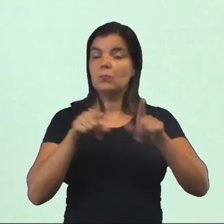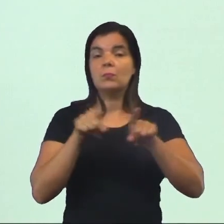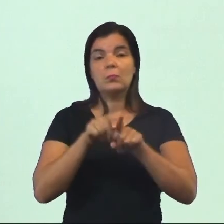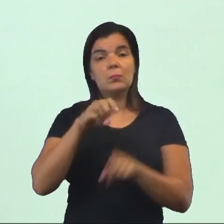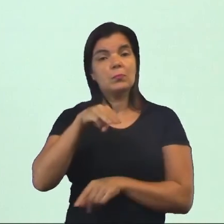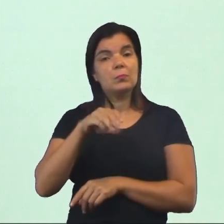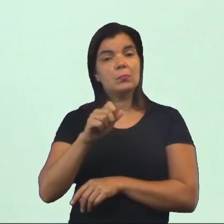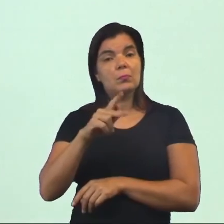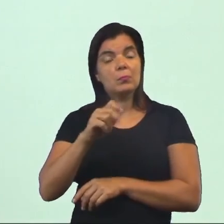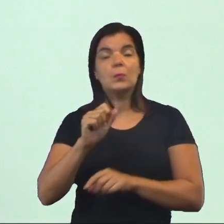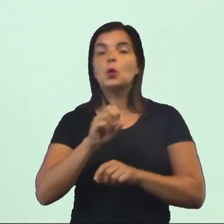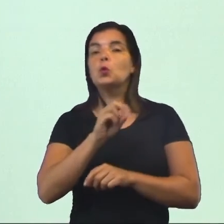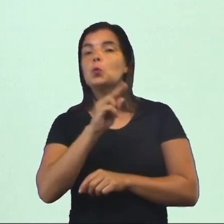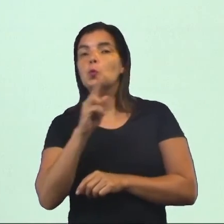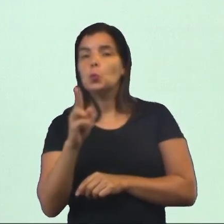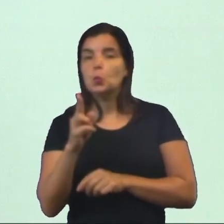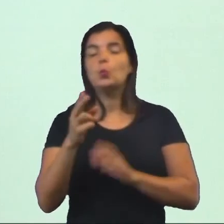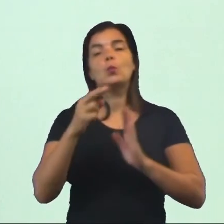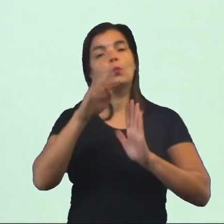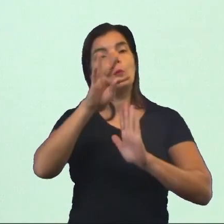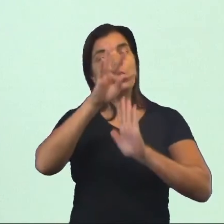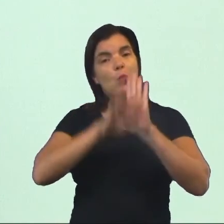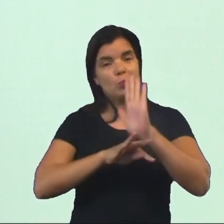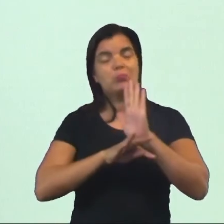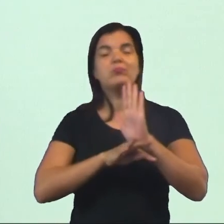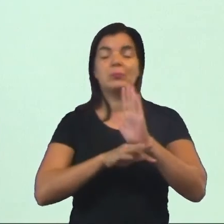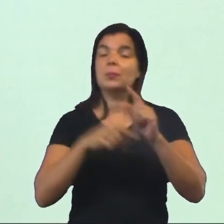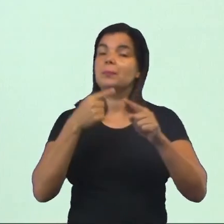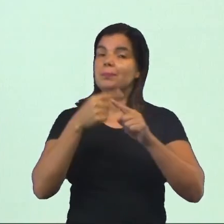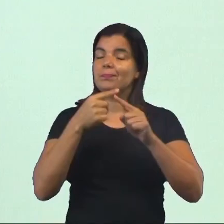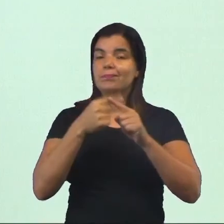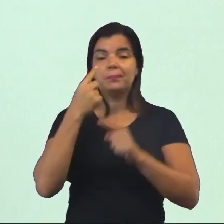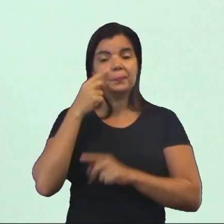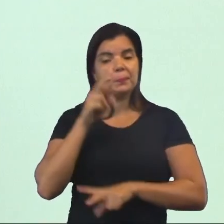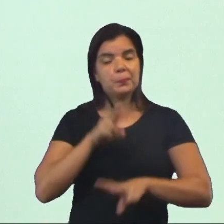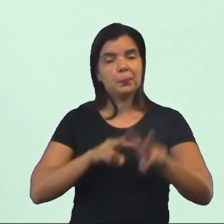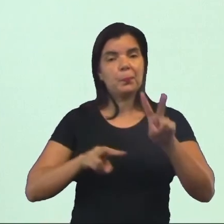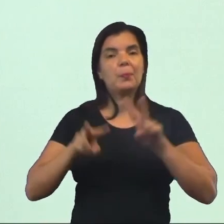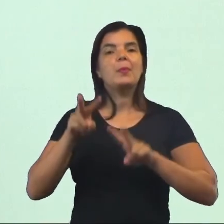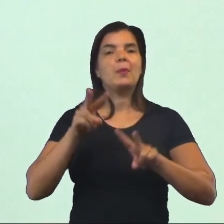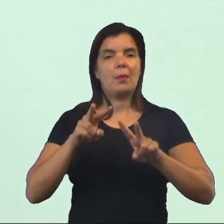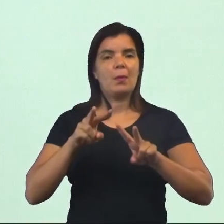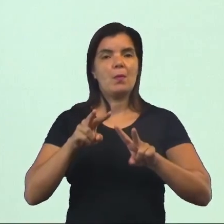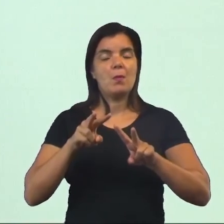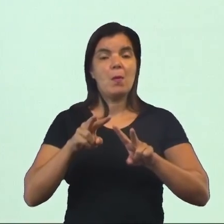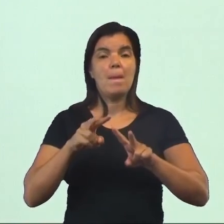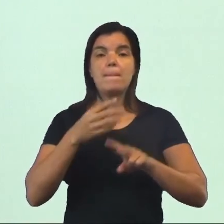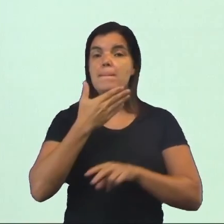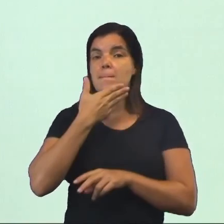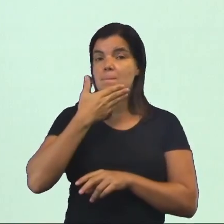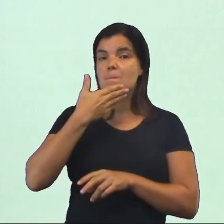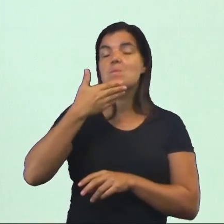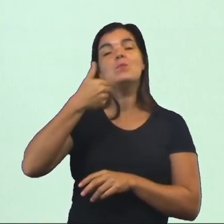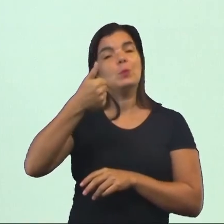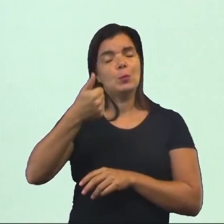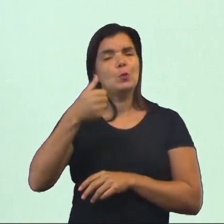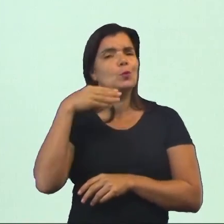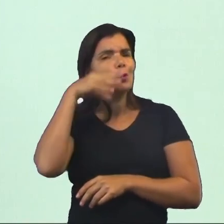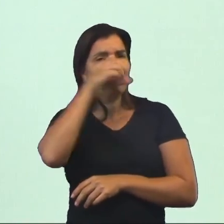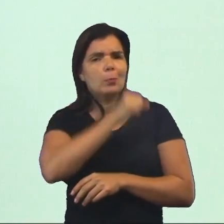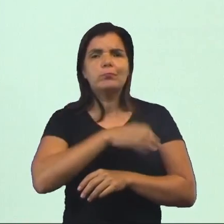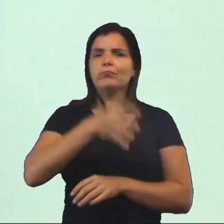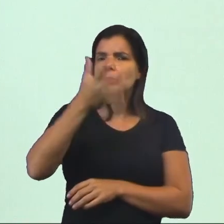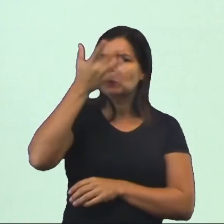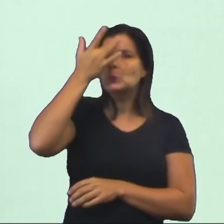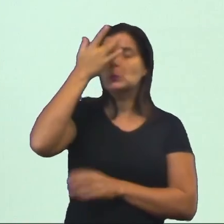em vez de ler um texto em parágrafos, porque visualmente ele é mais dinâmico, ele é mais rápido para você